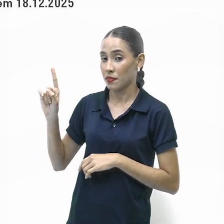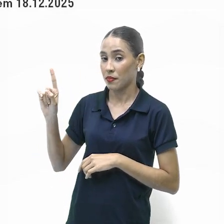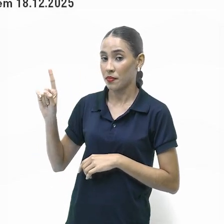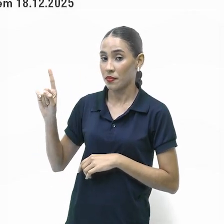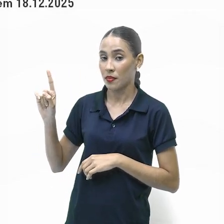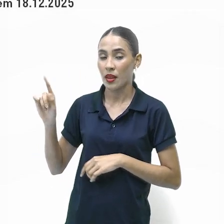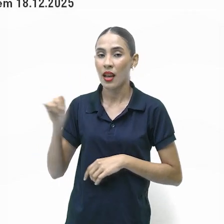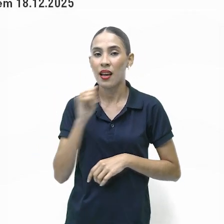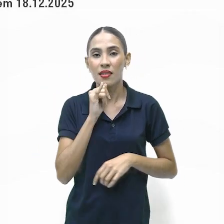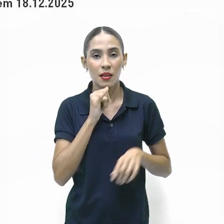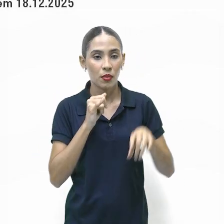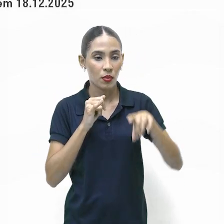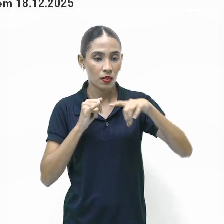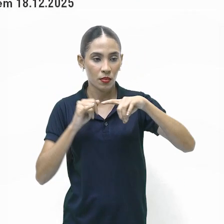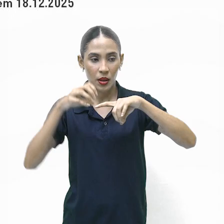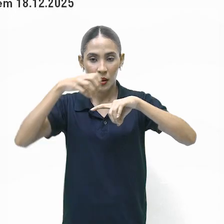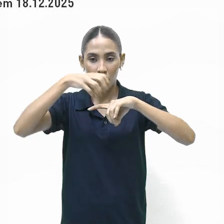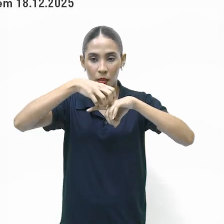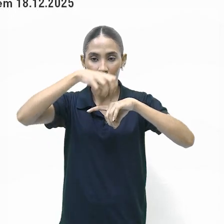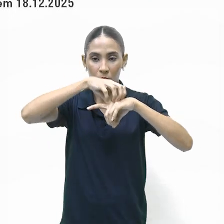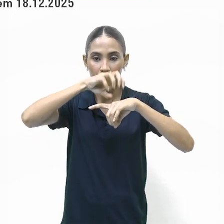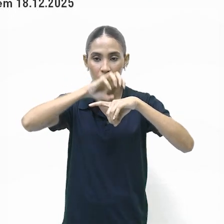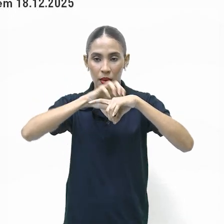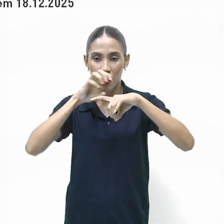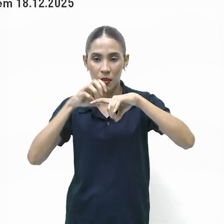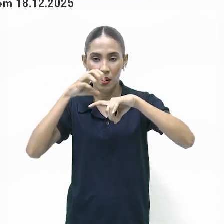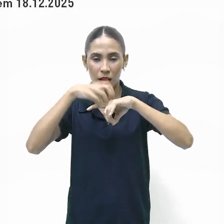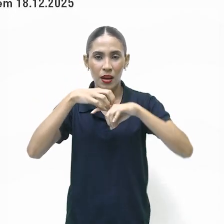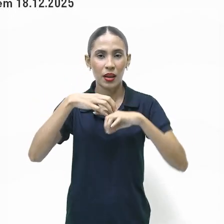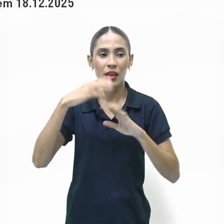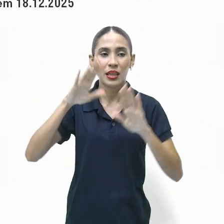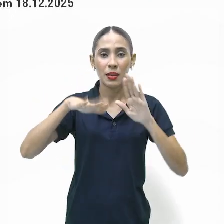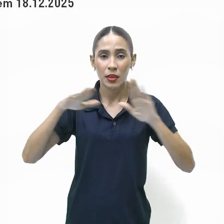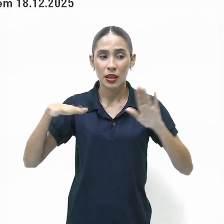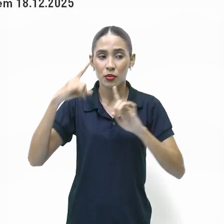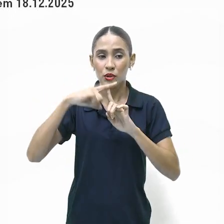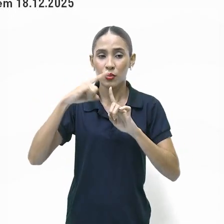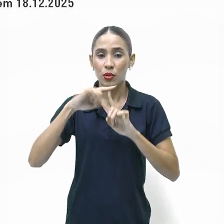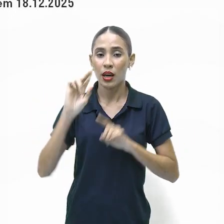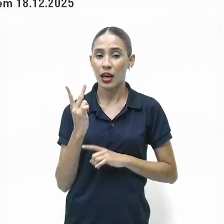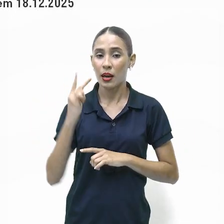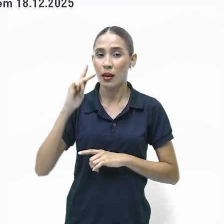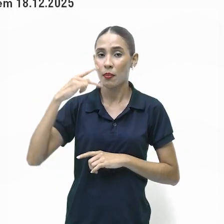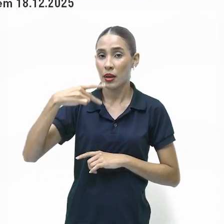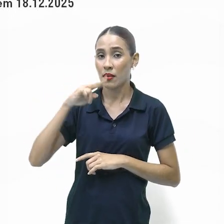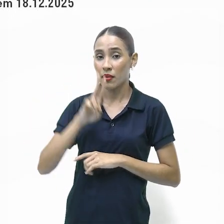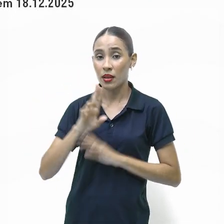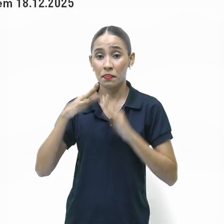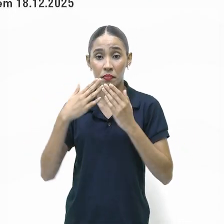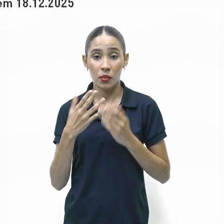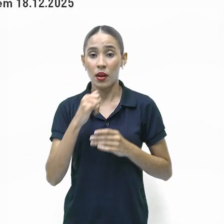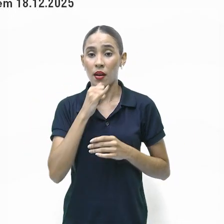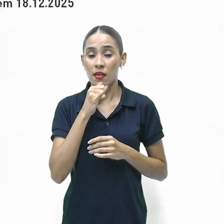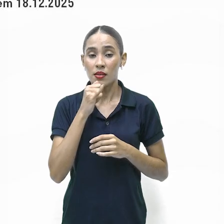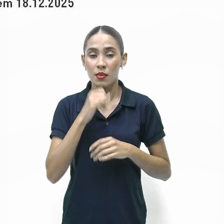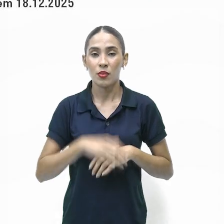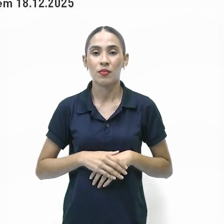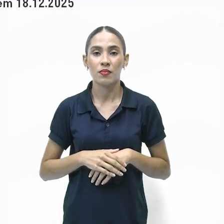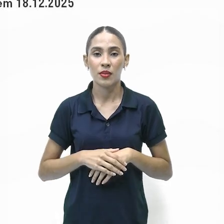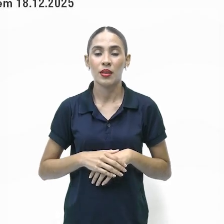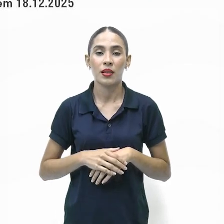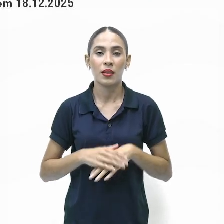dessas verrugas, né? Que é um sintoma dependendo do tipo do HPV. E aí elas se apresentam, né, na